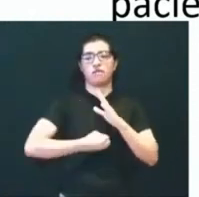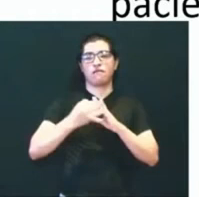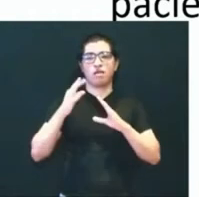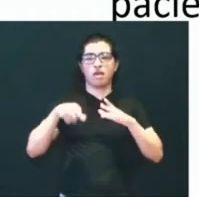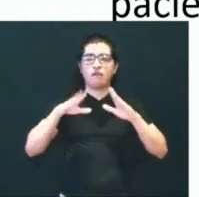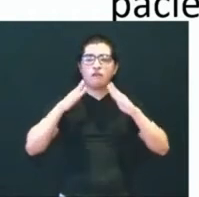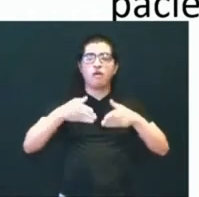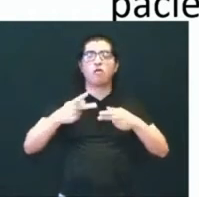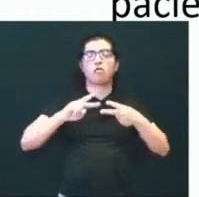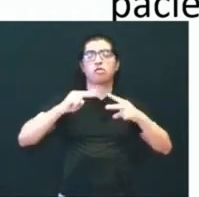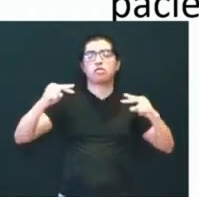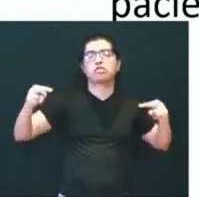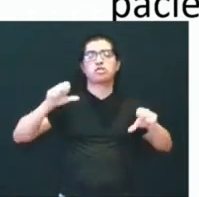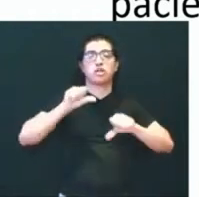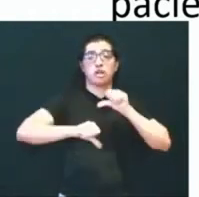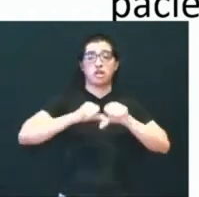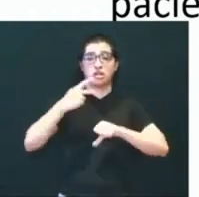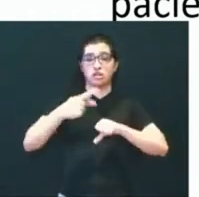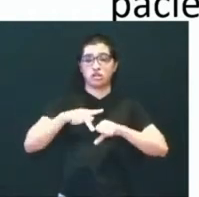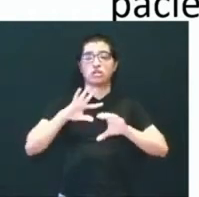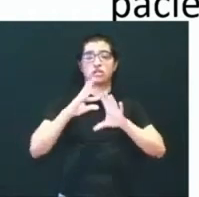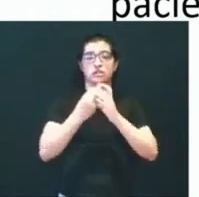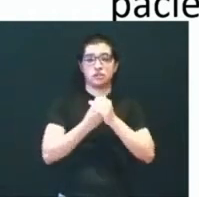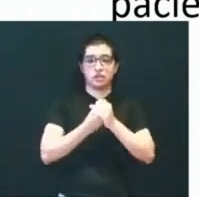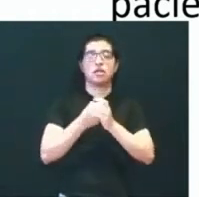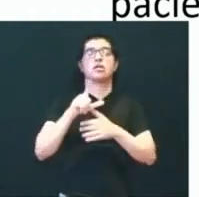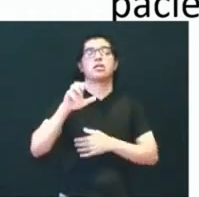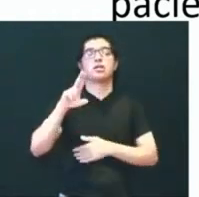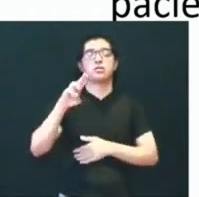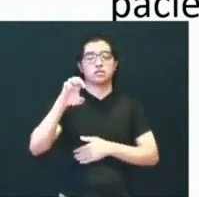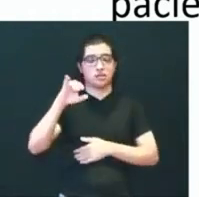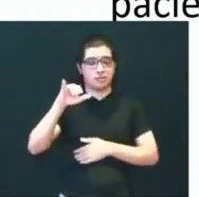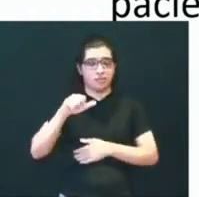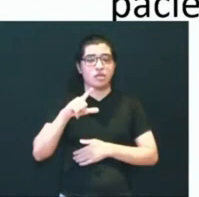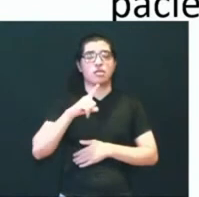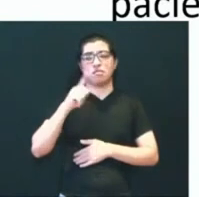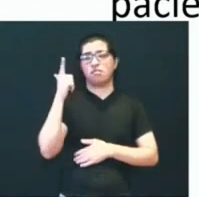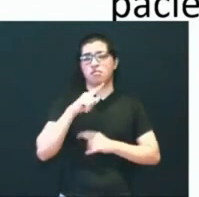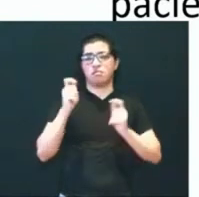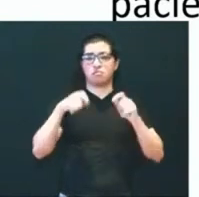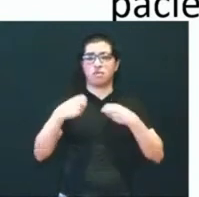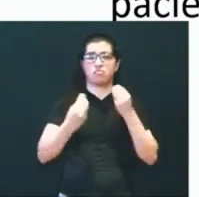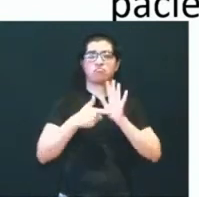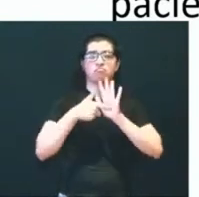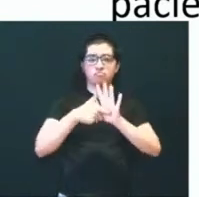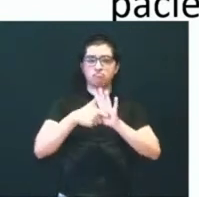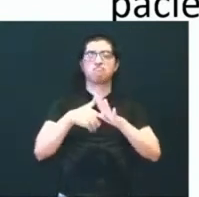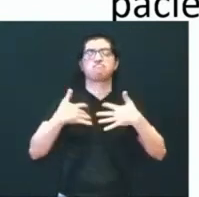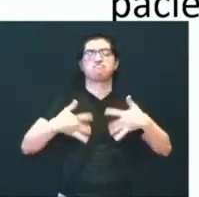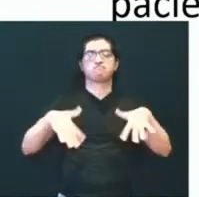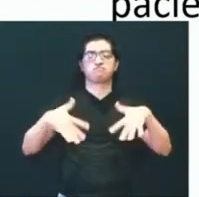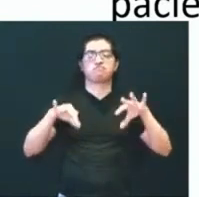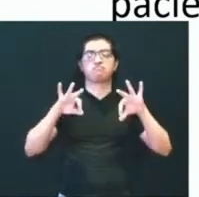alterações genéticas ou receptores das células das leucemias, conseguem ter resultados